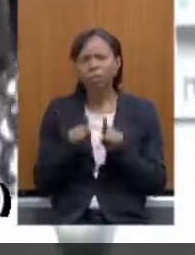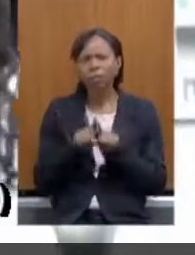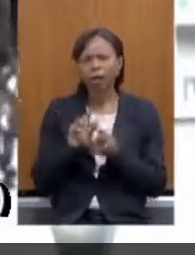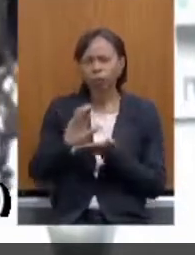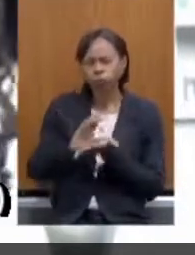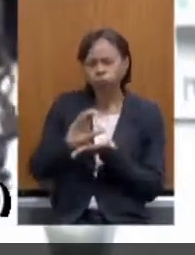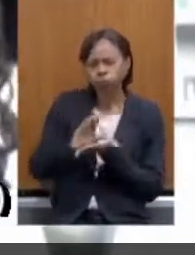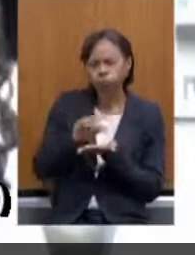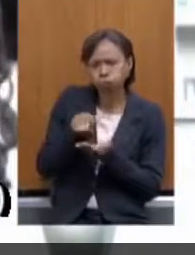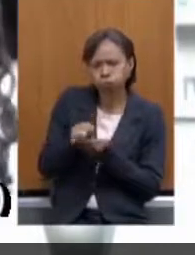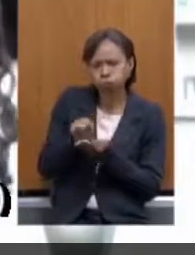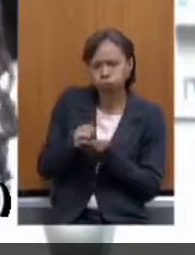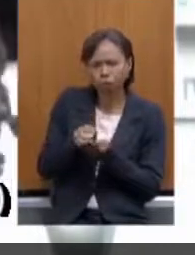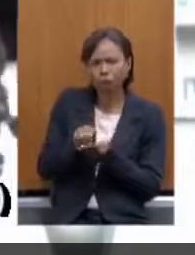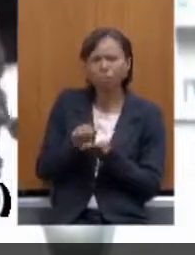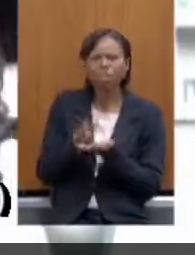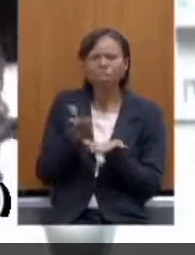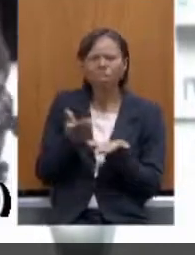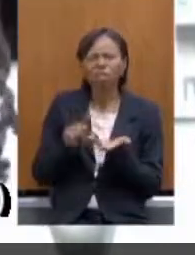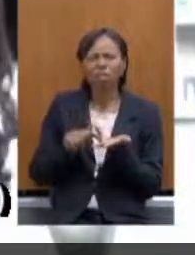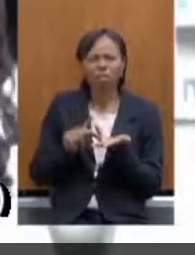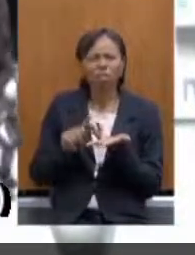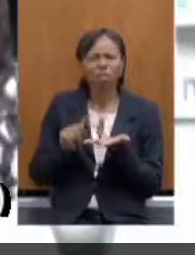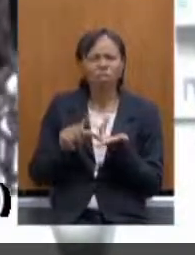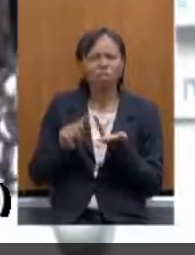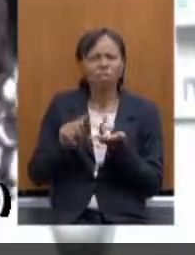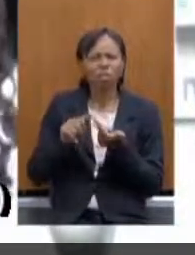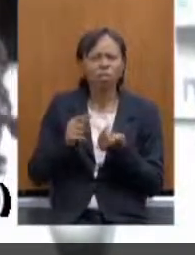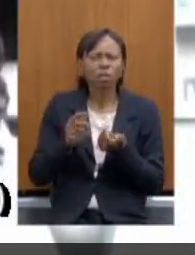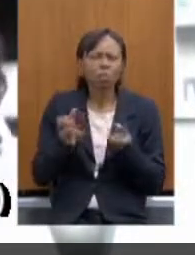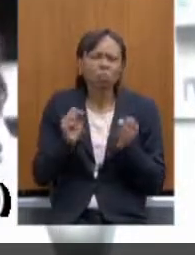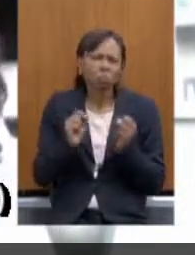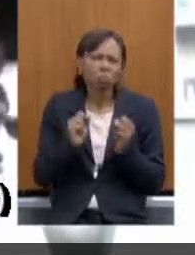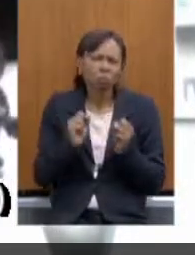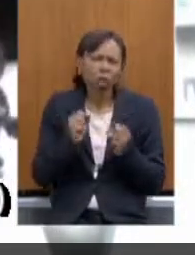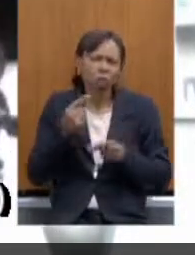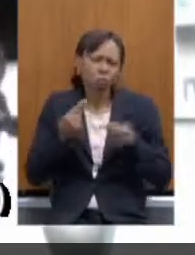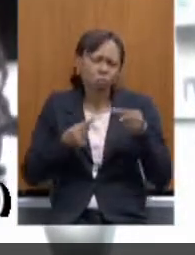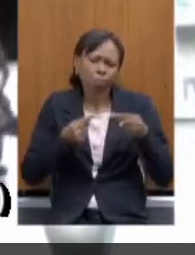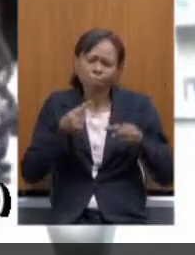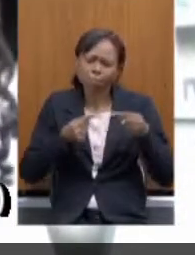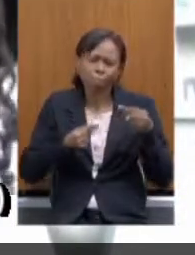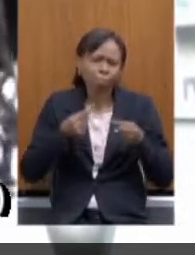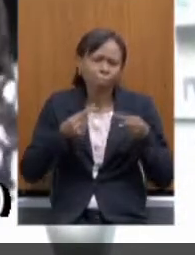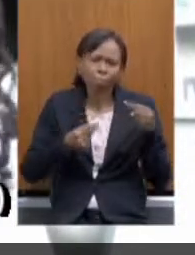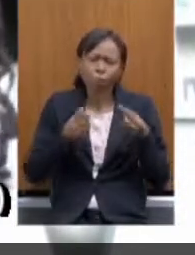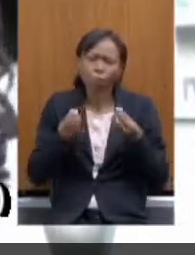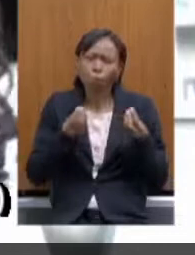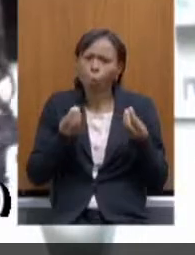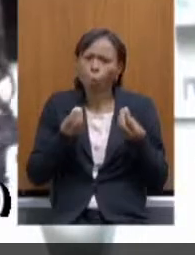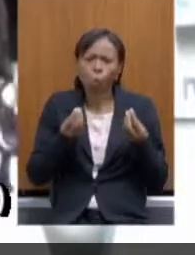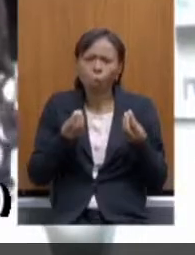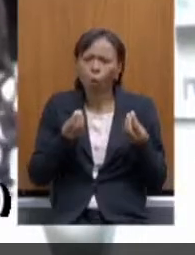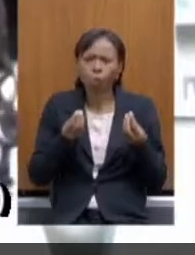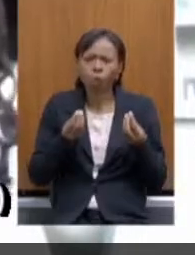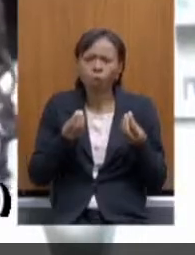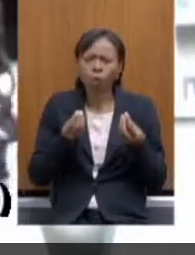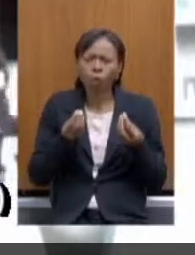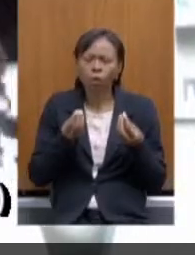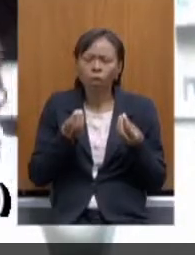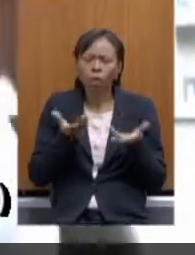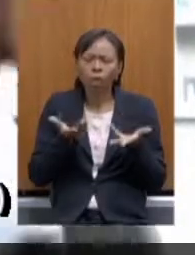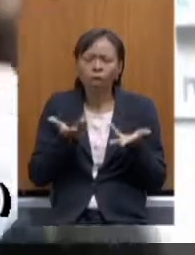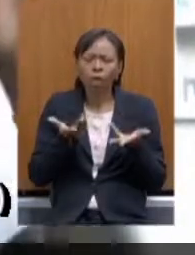com apareceu em alguns debates né prima a gente discutir como combater a sonegação dos